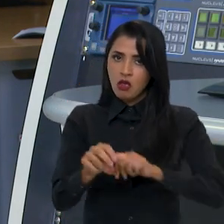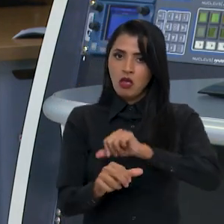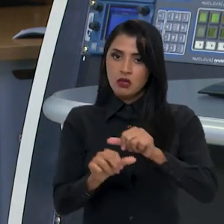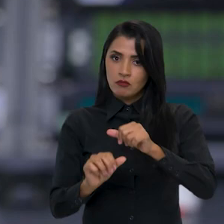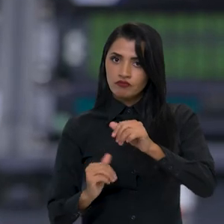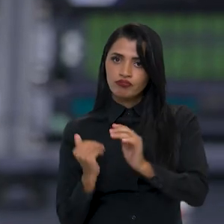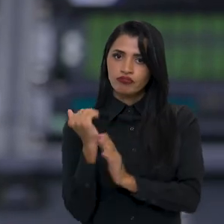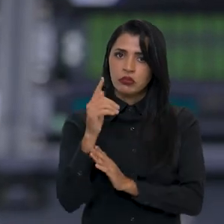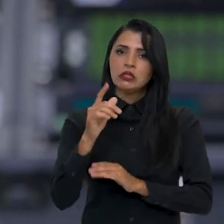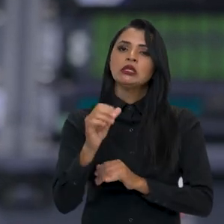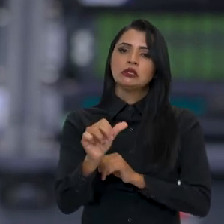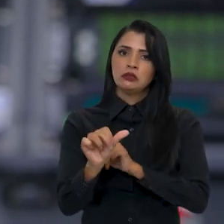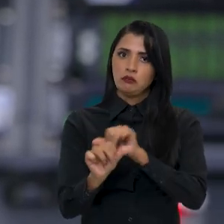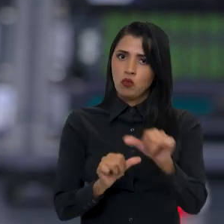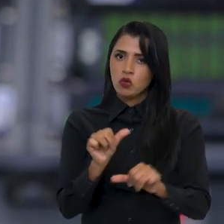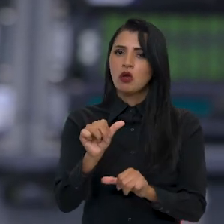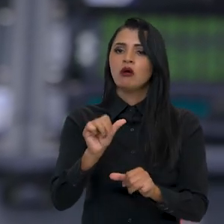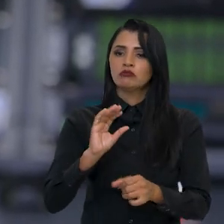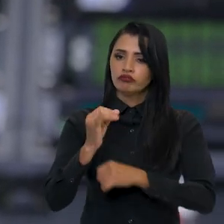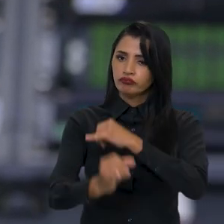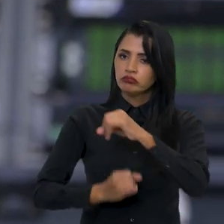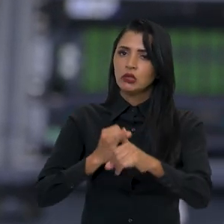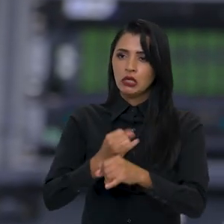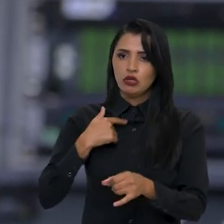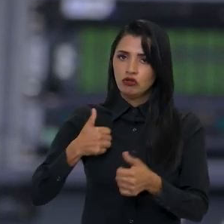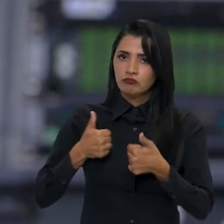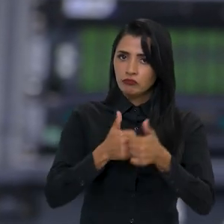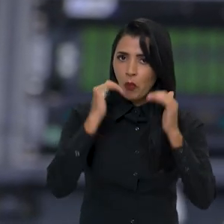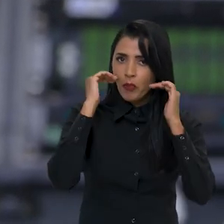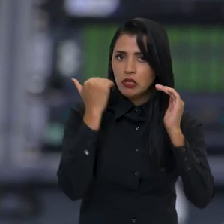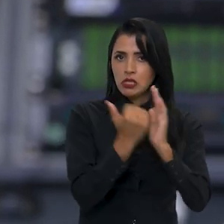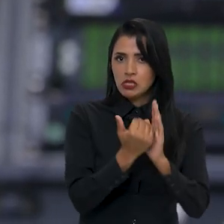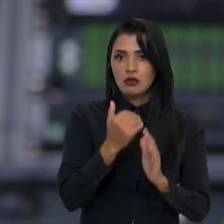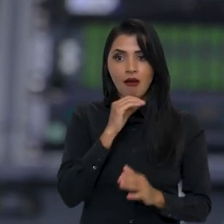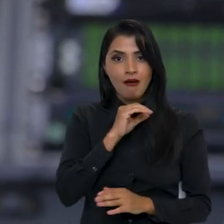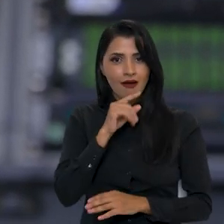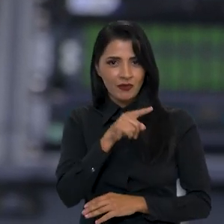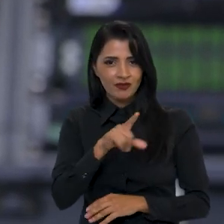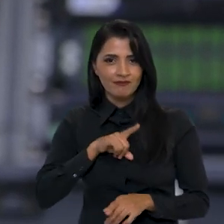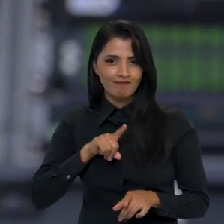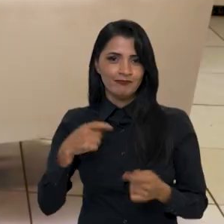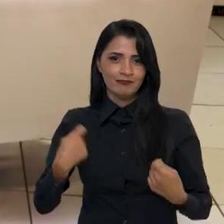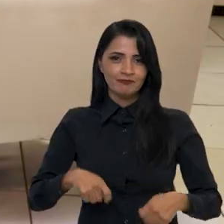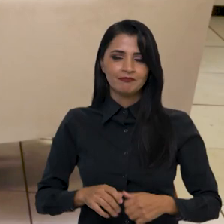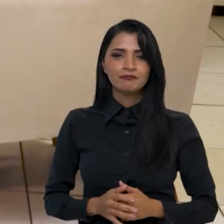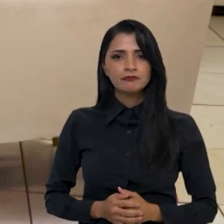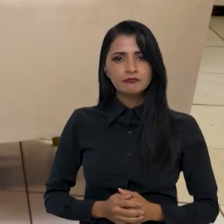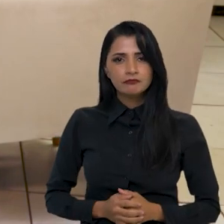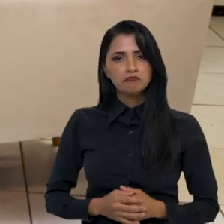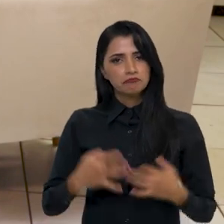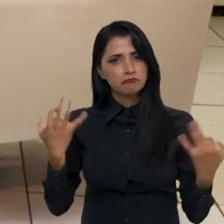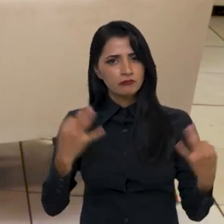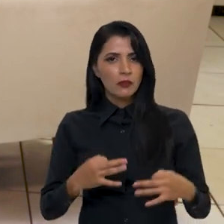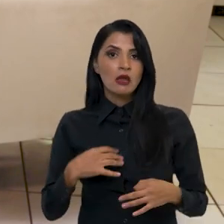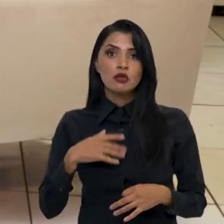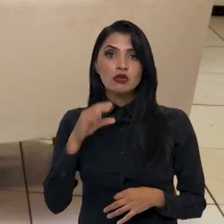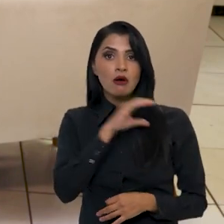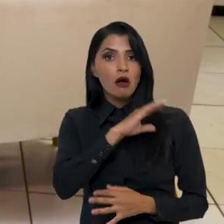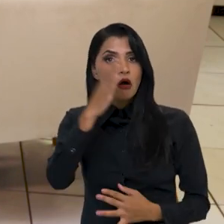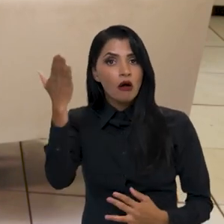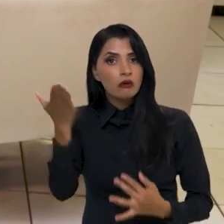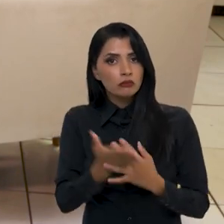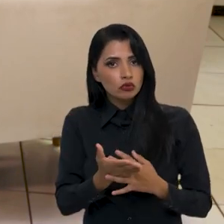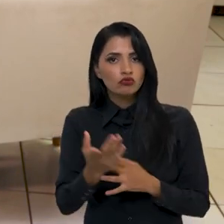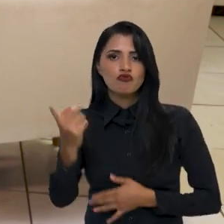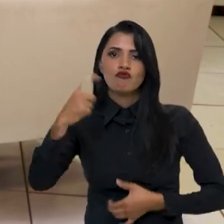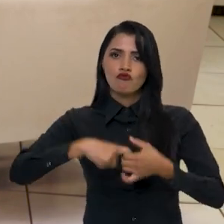de transformação digital, então a gente deve seguir isso da melhor maneira possível e o quanto antes, né? Perfeito. Secretária, nós vamos fazer